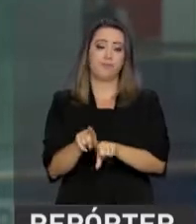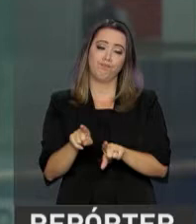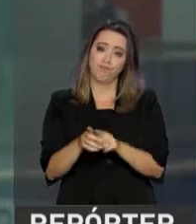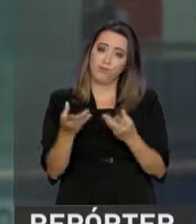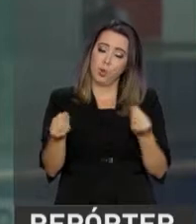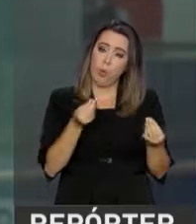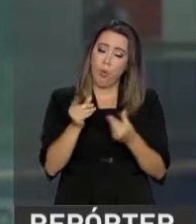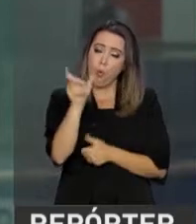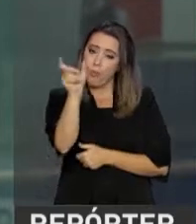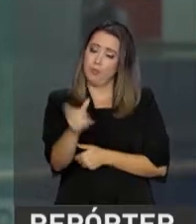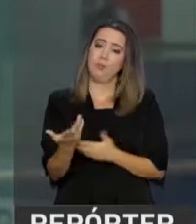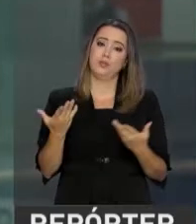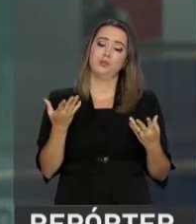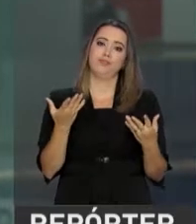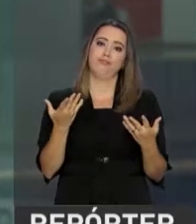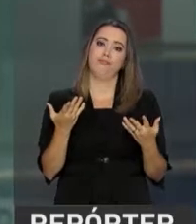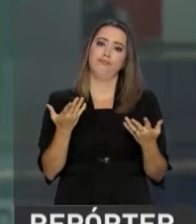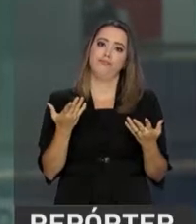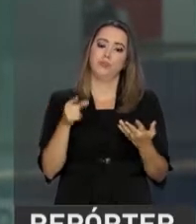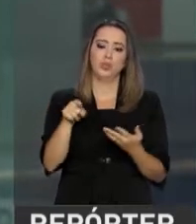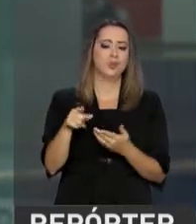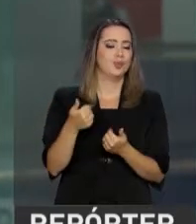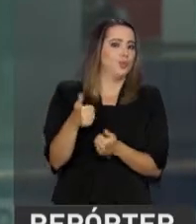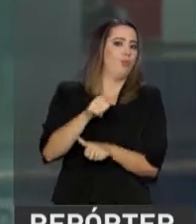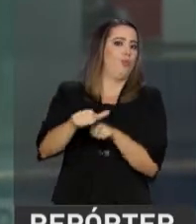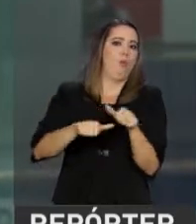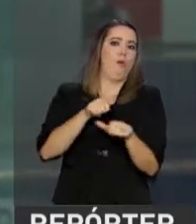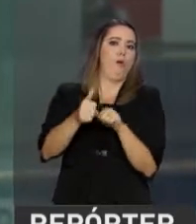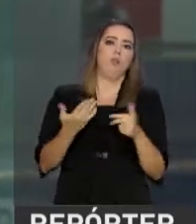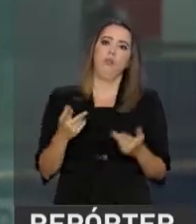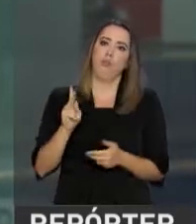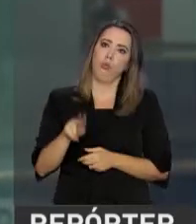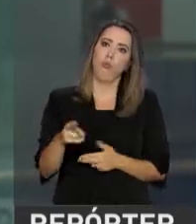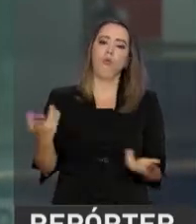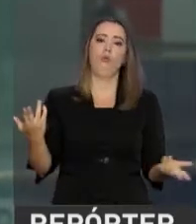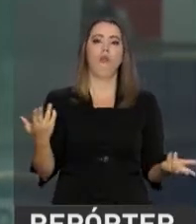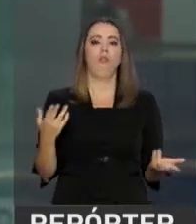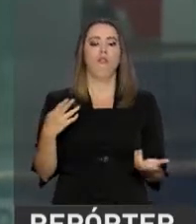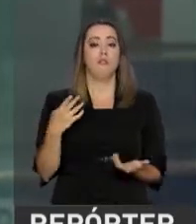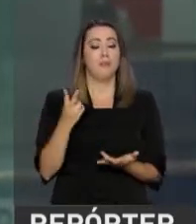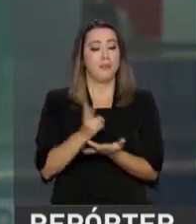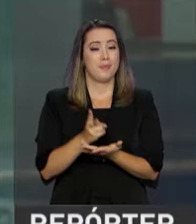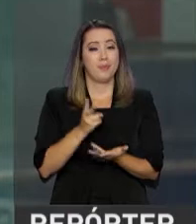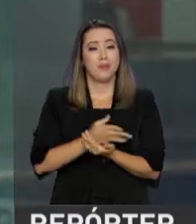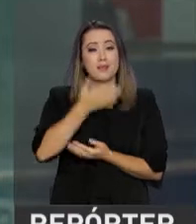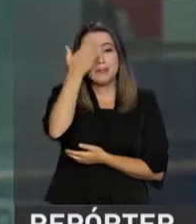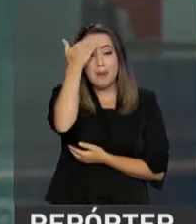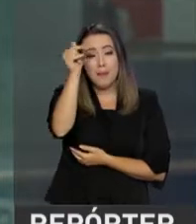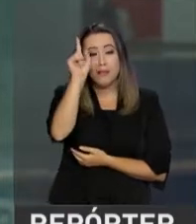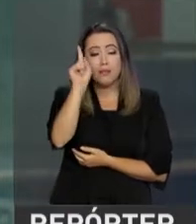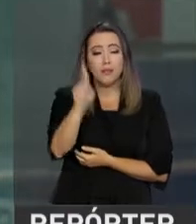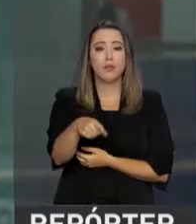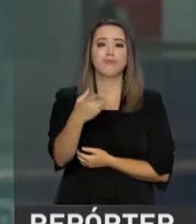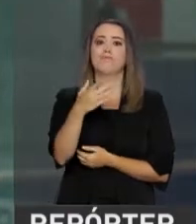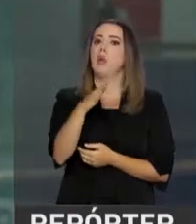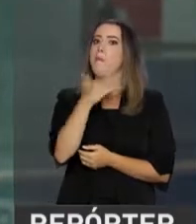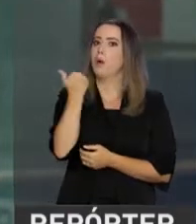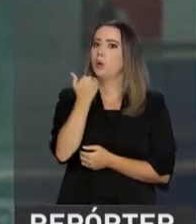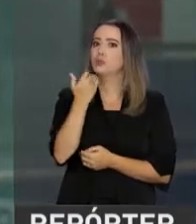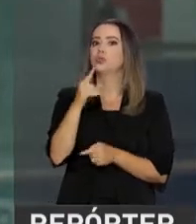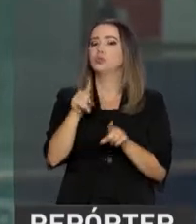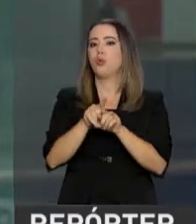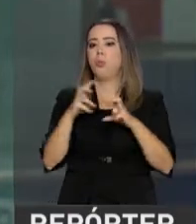comportamento que não se modifica longo do tempo é mesmo sabendo que são comportamentos associados amor fortes